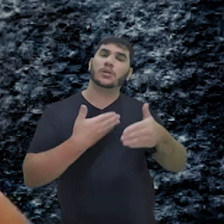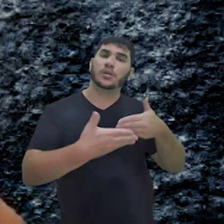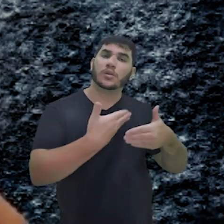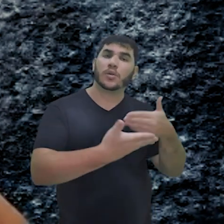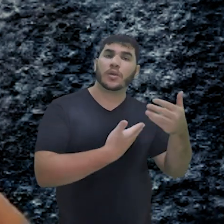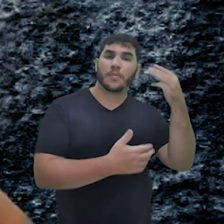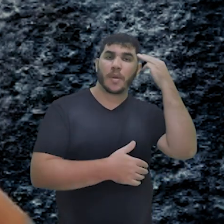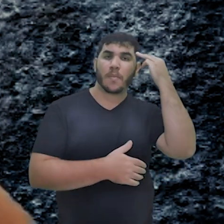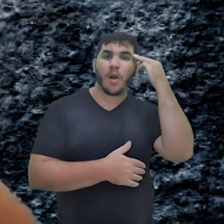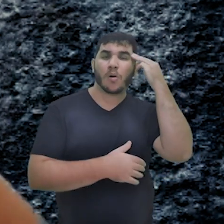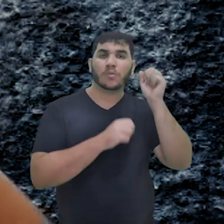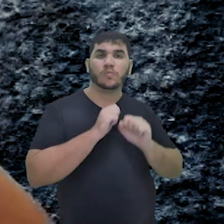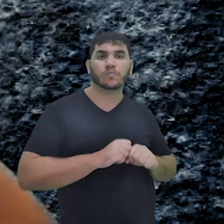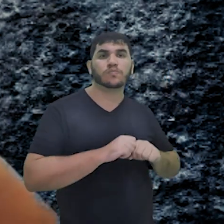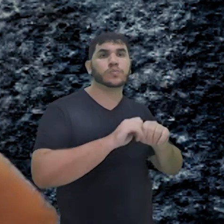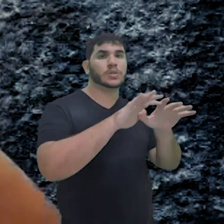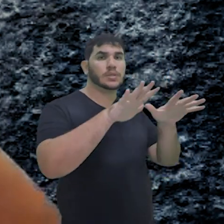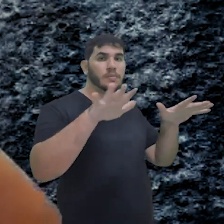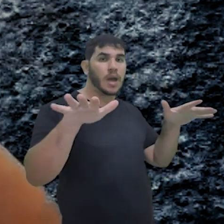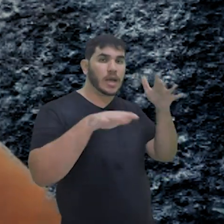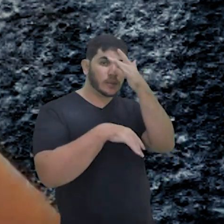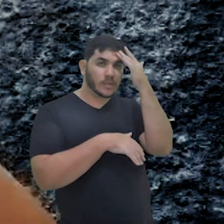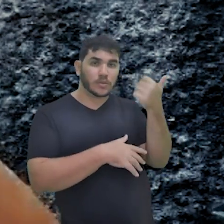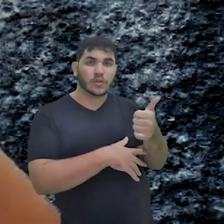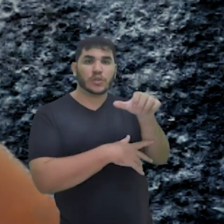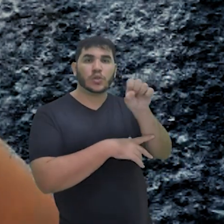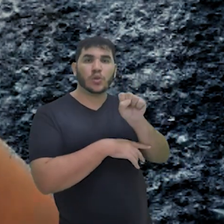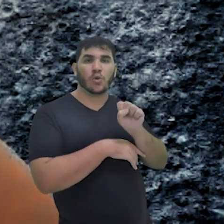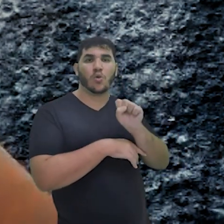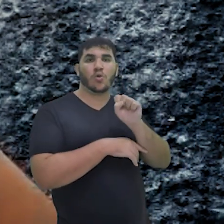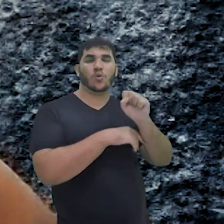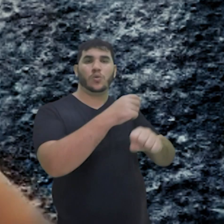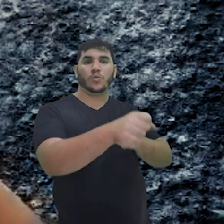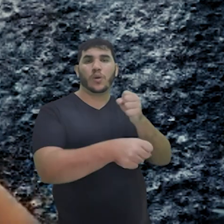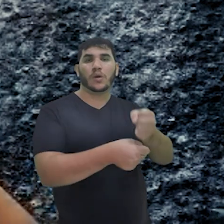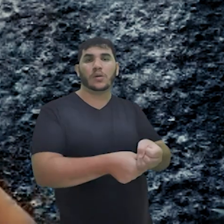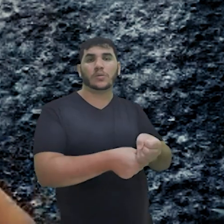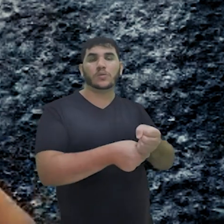construir mais memórias, para que daqui a 18 anos